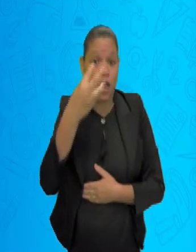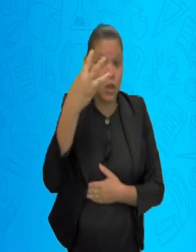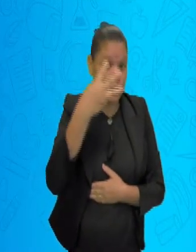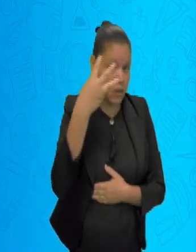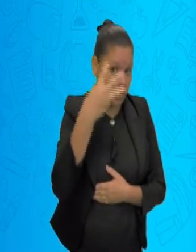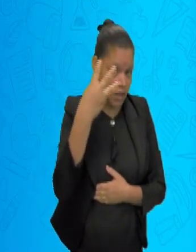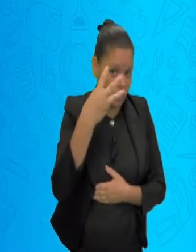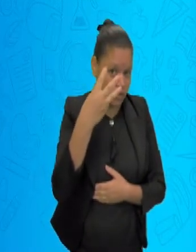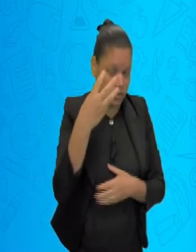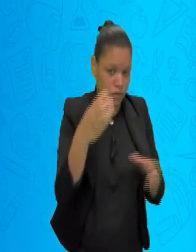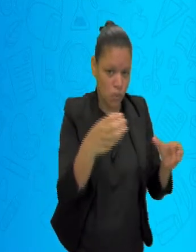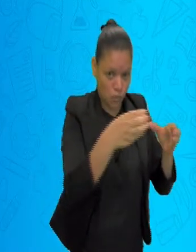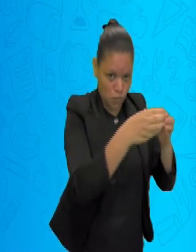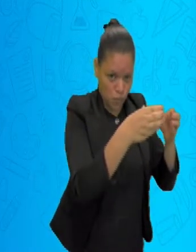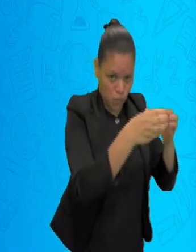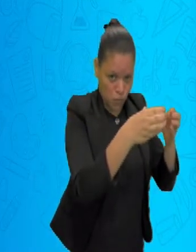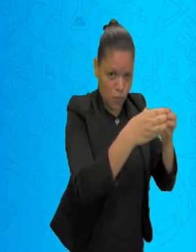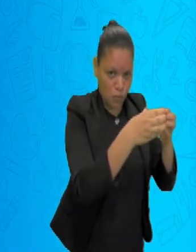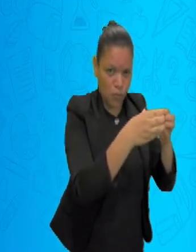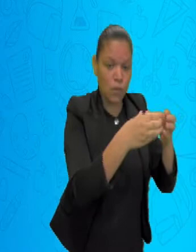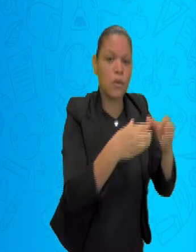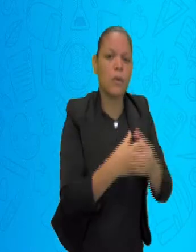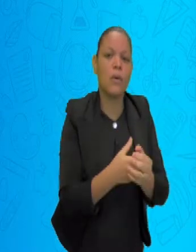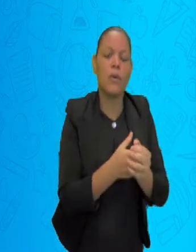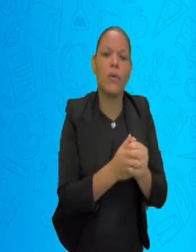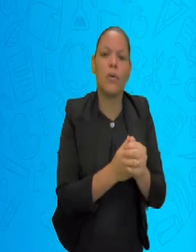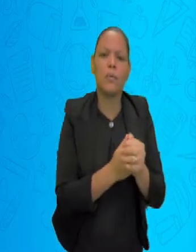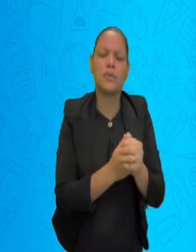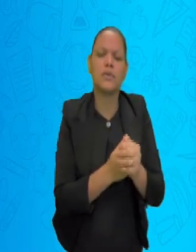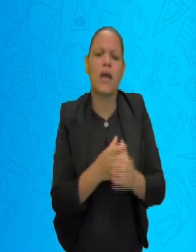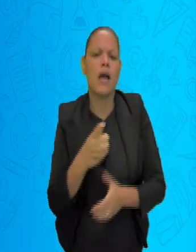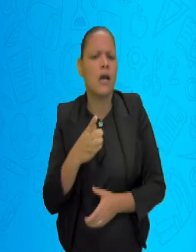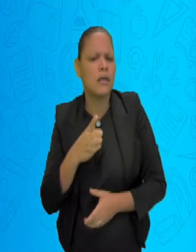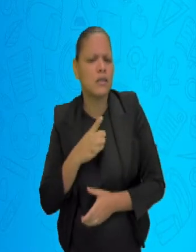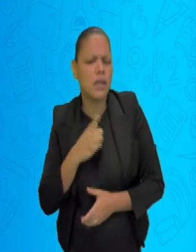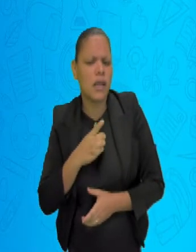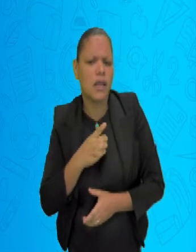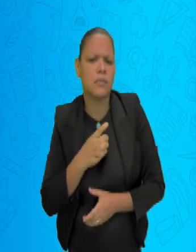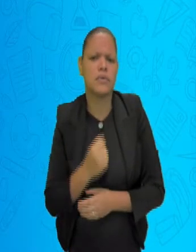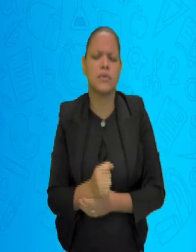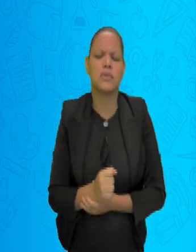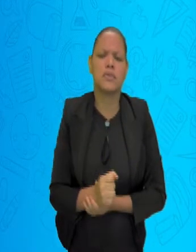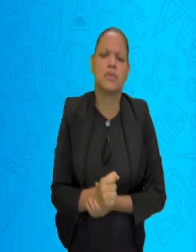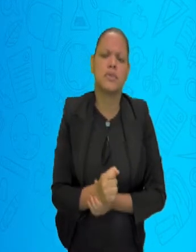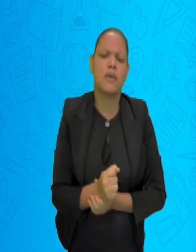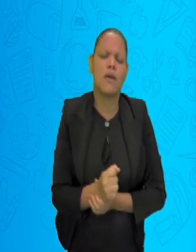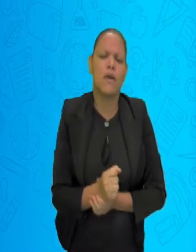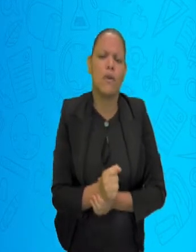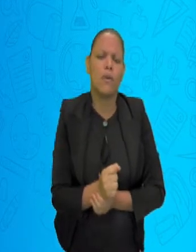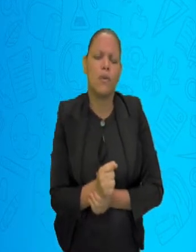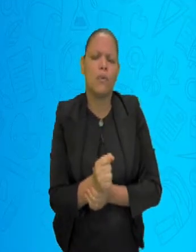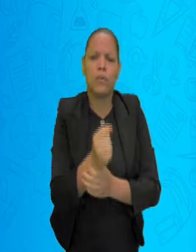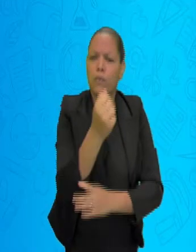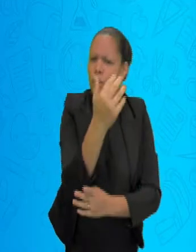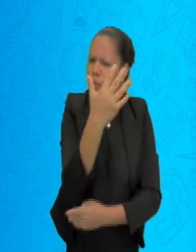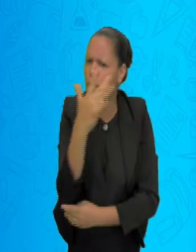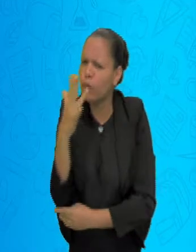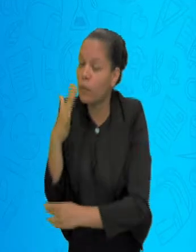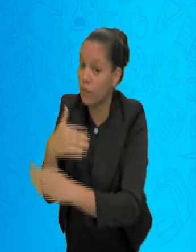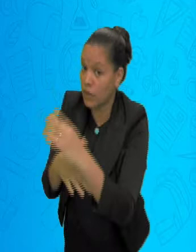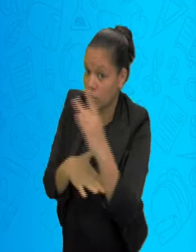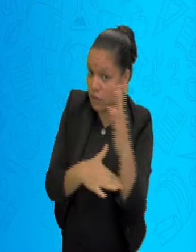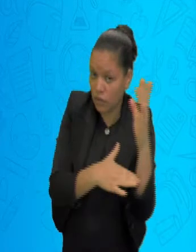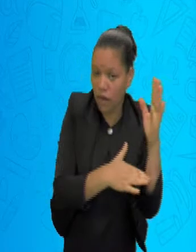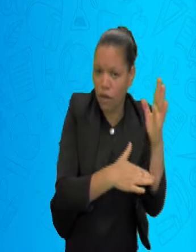extrativismos. Nós temos o extrativismo vegetal, o extrativismo mineral e também o